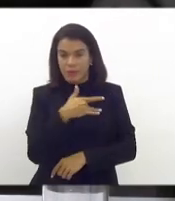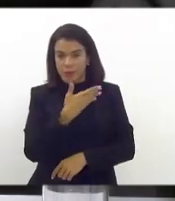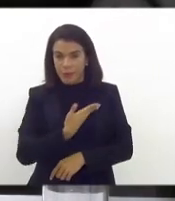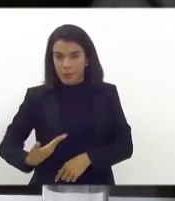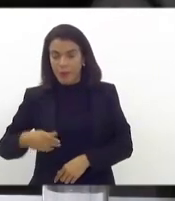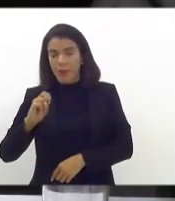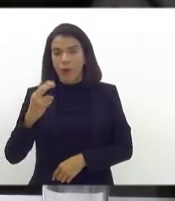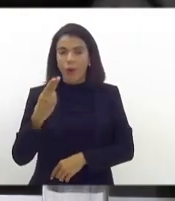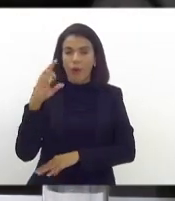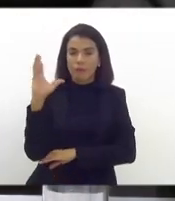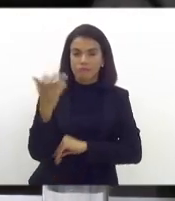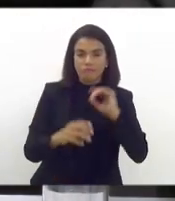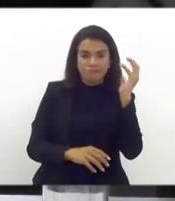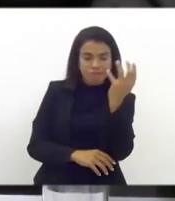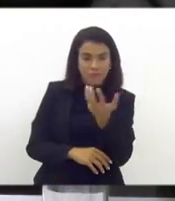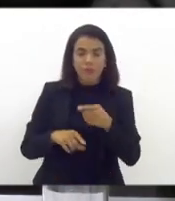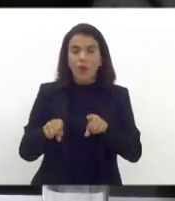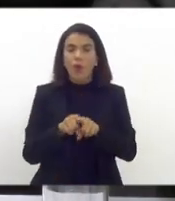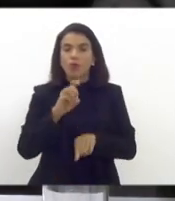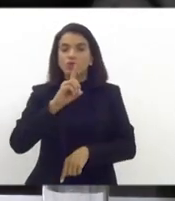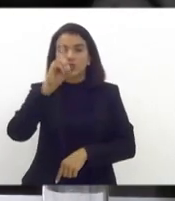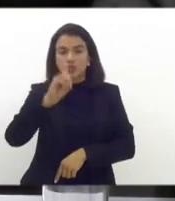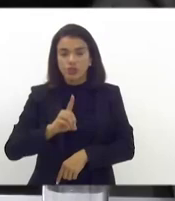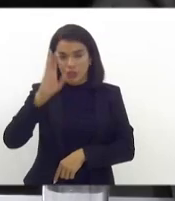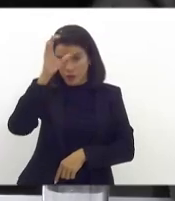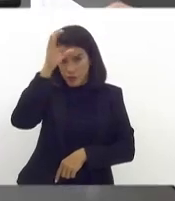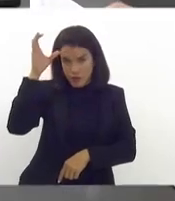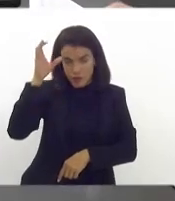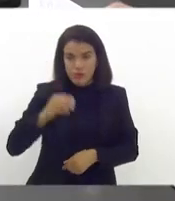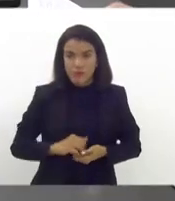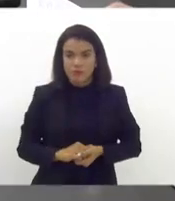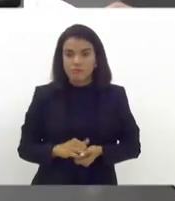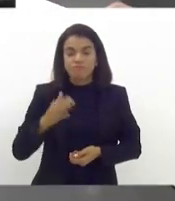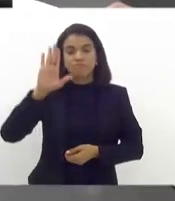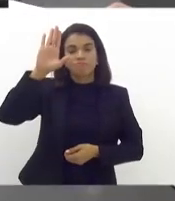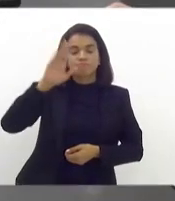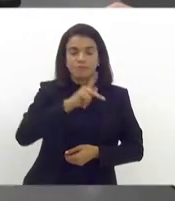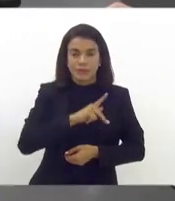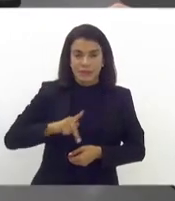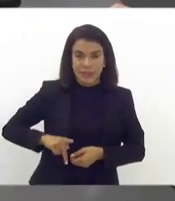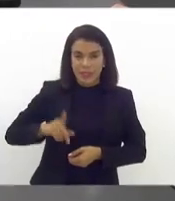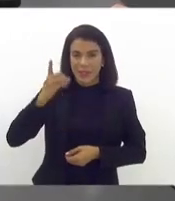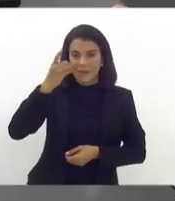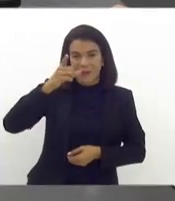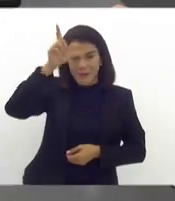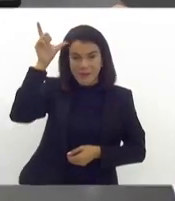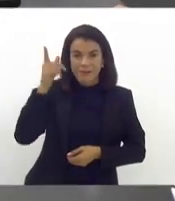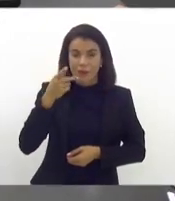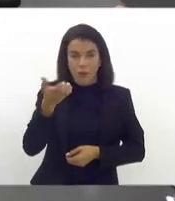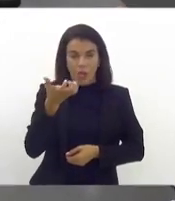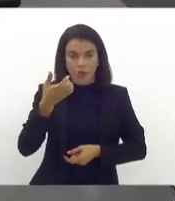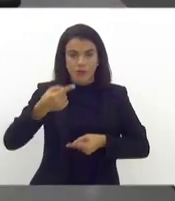meio ambiente, nem com base, claramente, no direito do consumidor. Presidente. Deputado Luiz Paulo, bem-vindo. Eu queria discutir